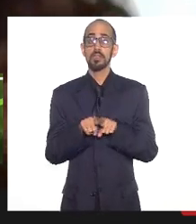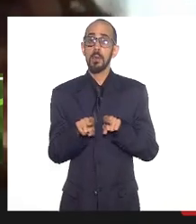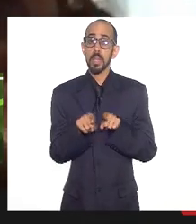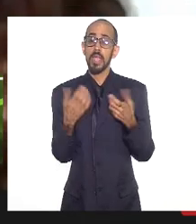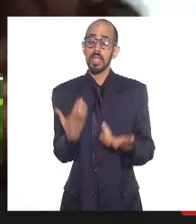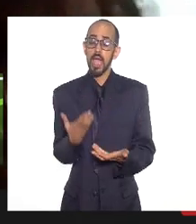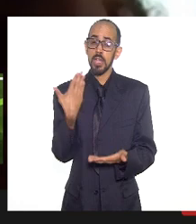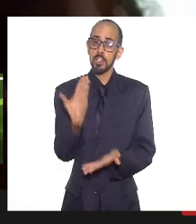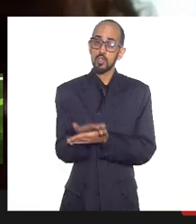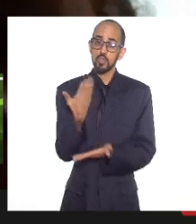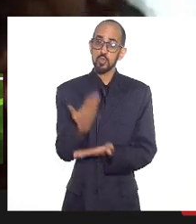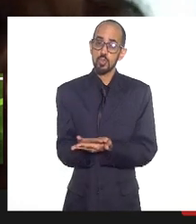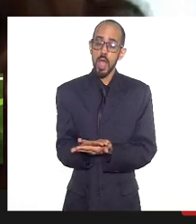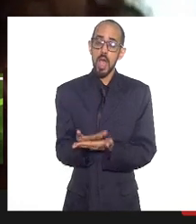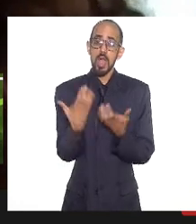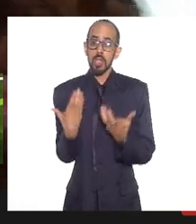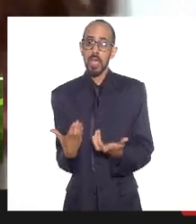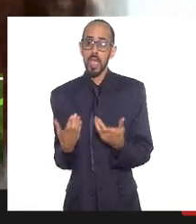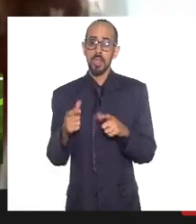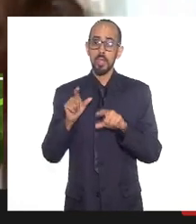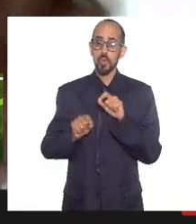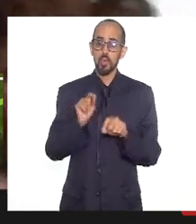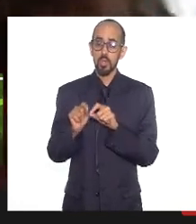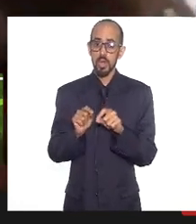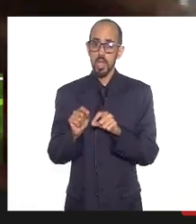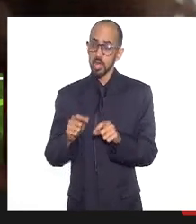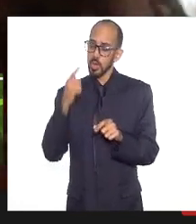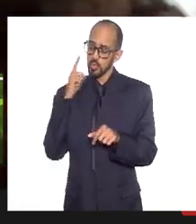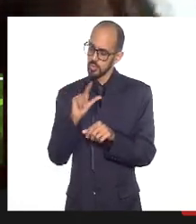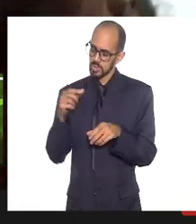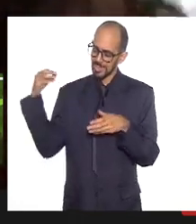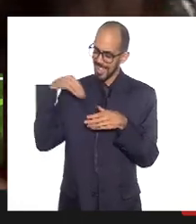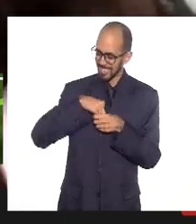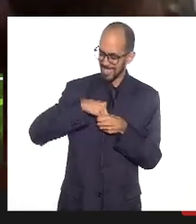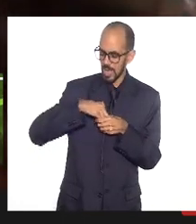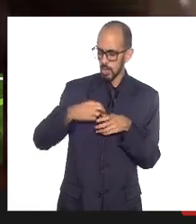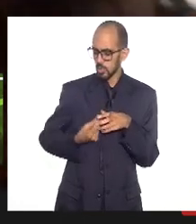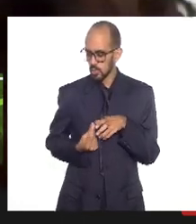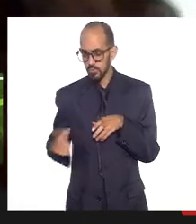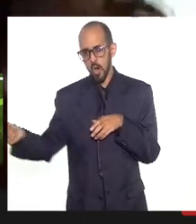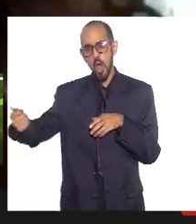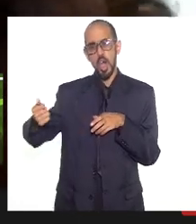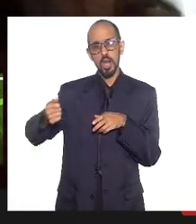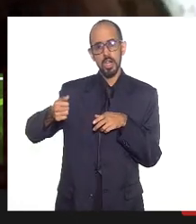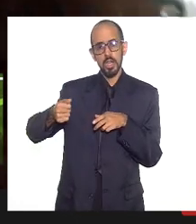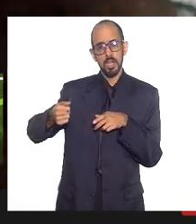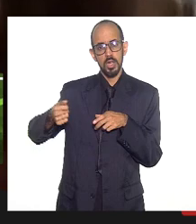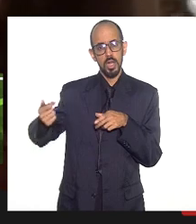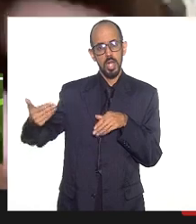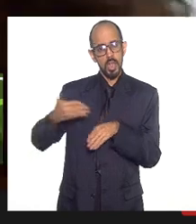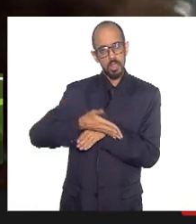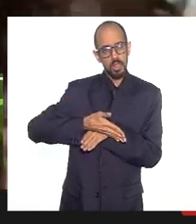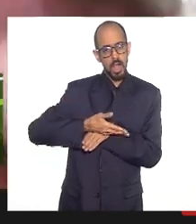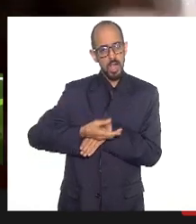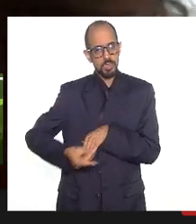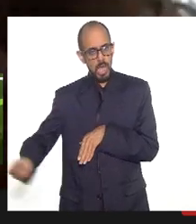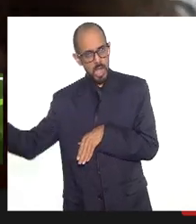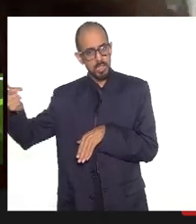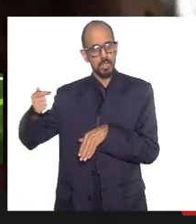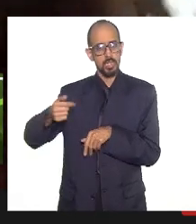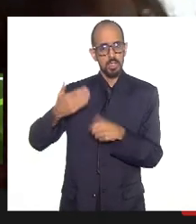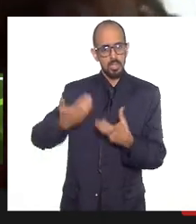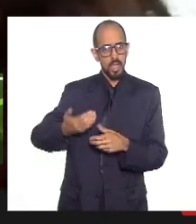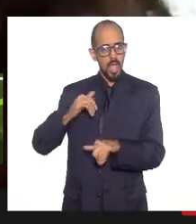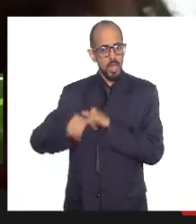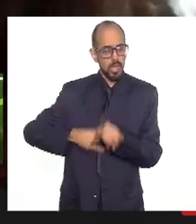estudar, eles querem poder estar dentro, estar fora, entrar e sair, eles querem acesso